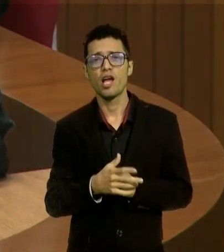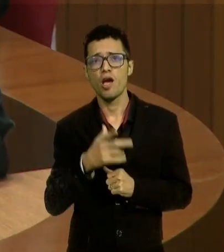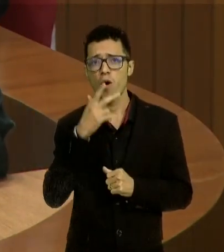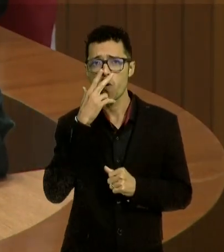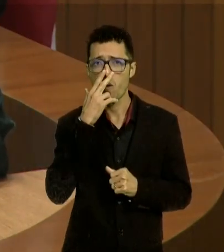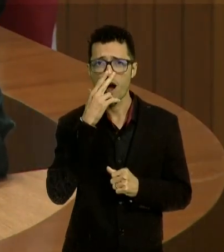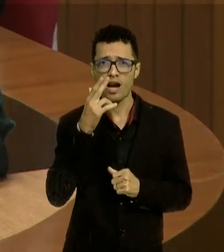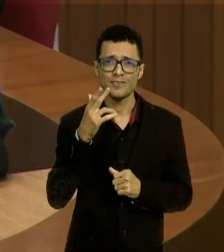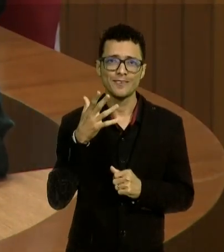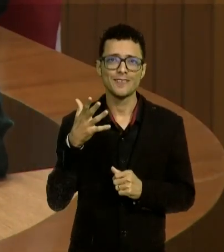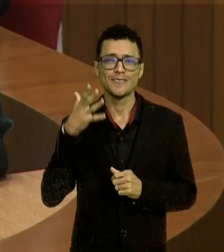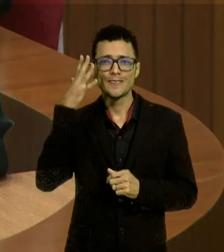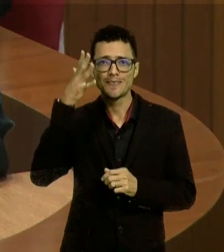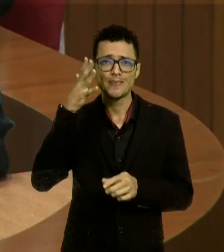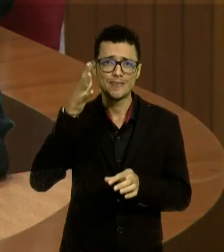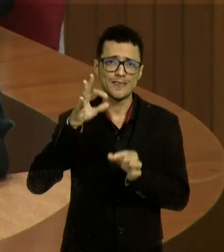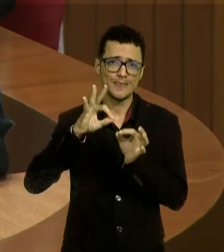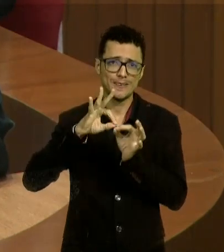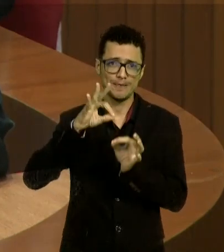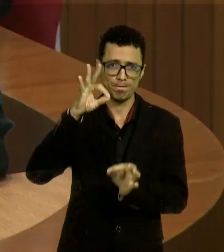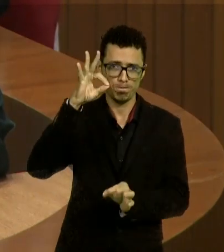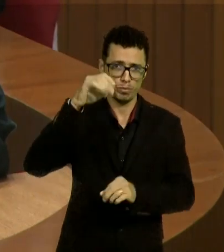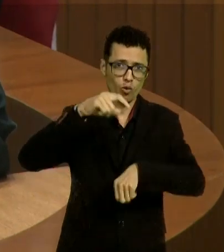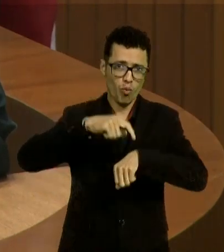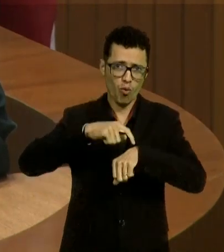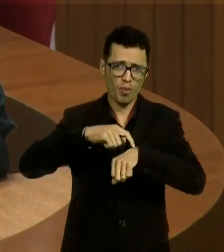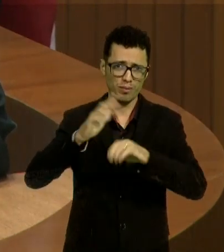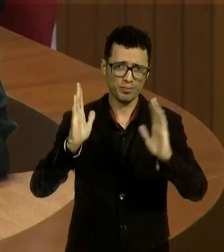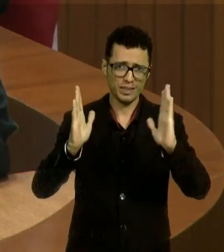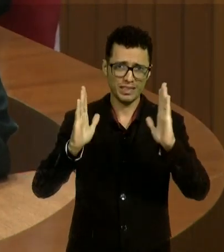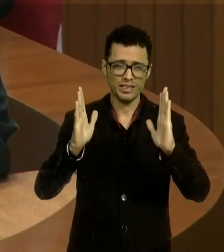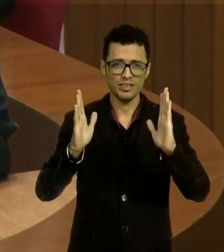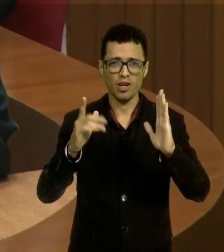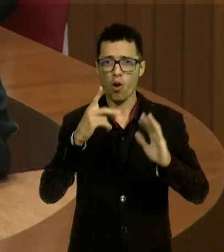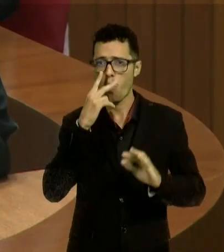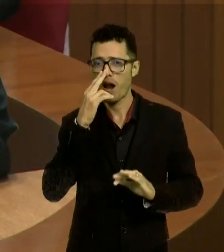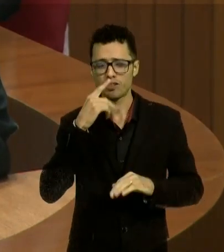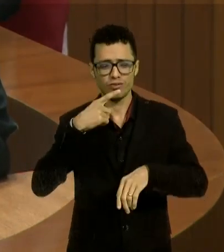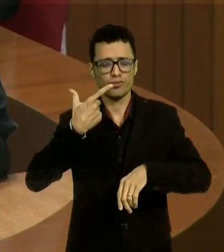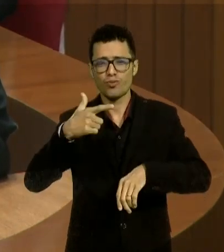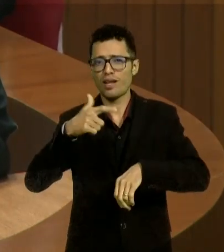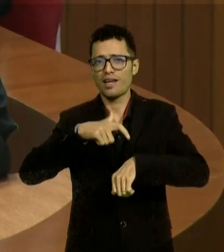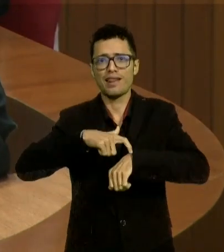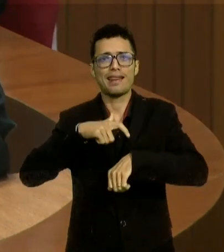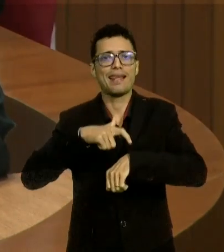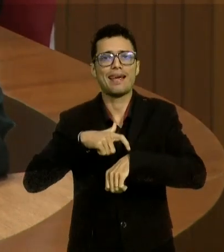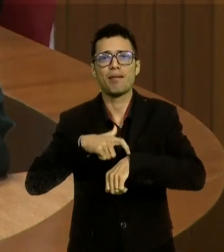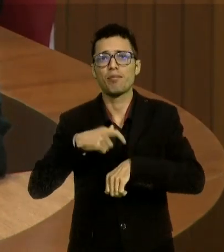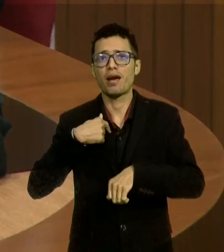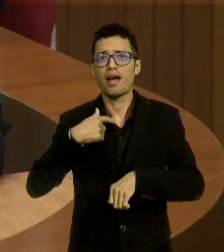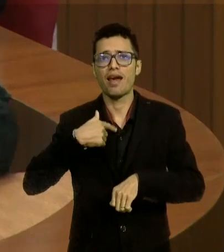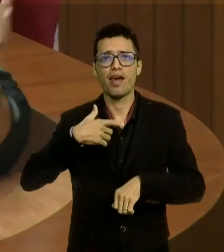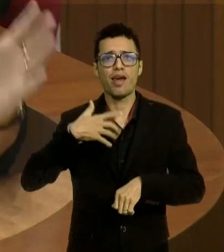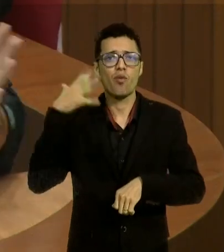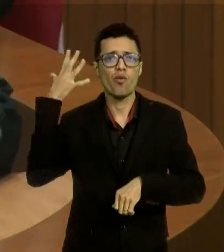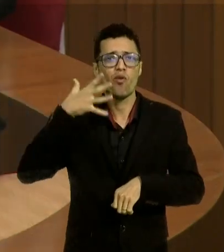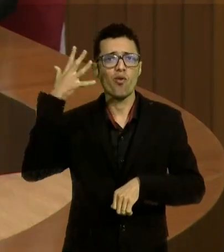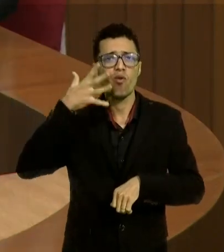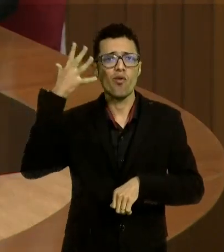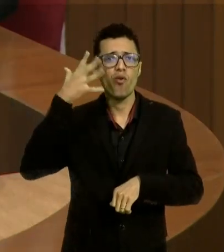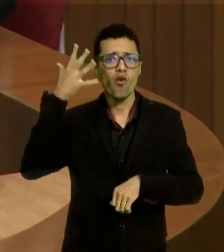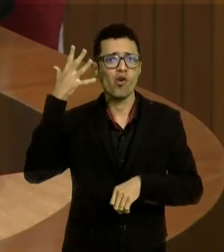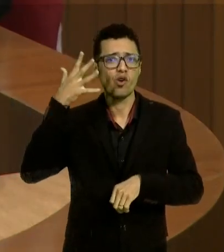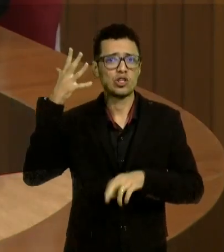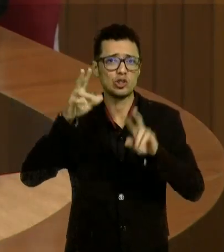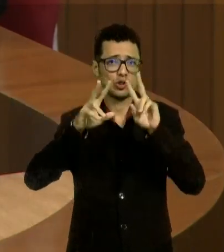dos avanços da saúde de Balsas nesses últimos 7 anos e meio. E hoje, infelizmente, eu não vou